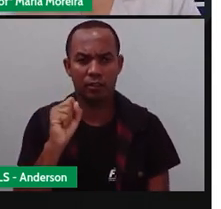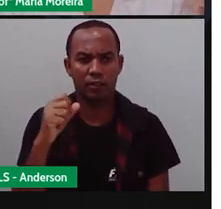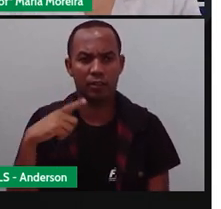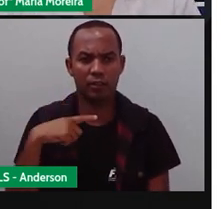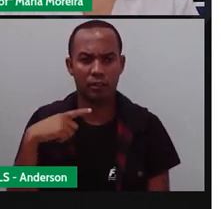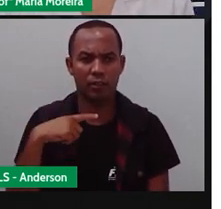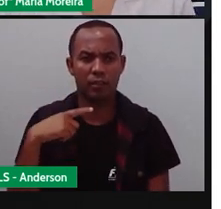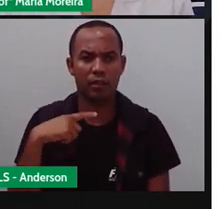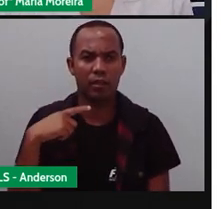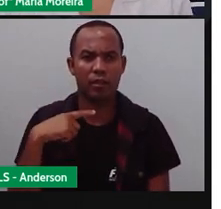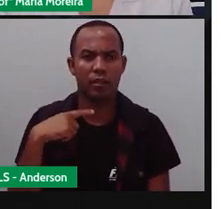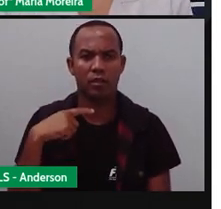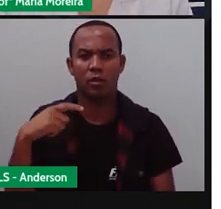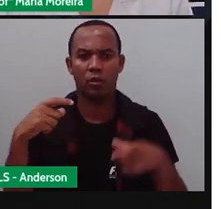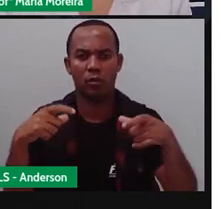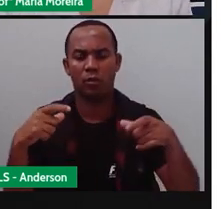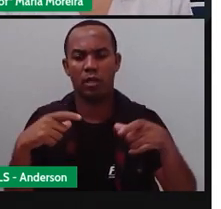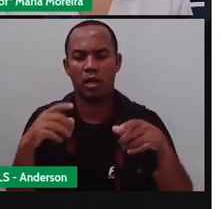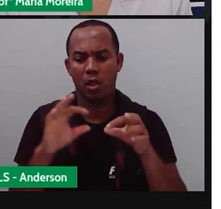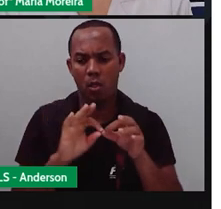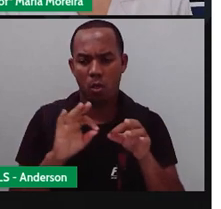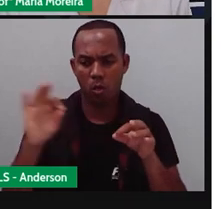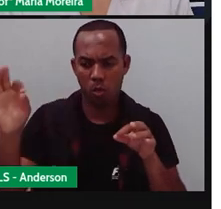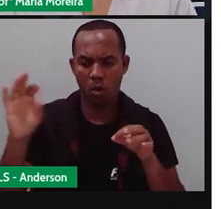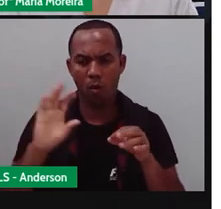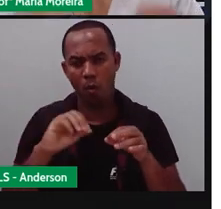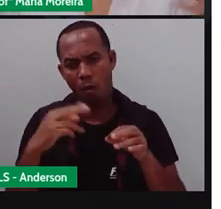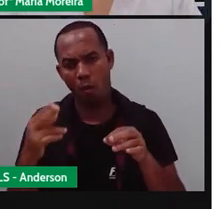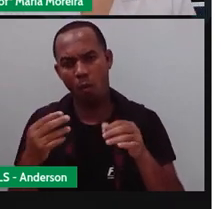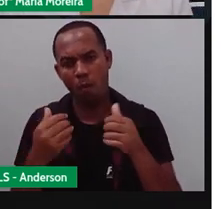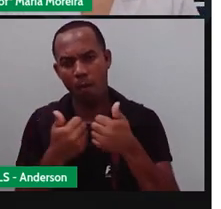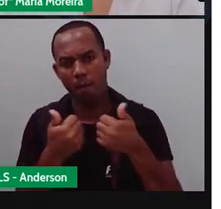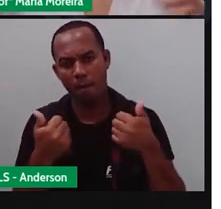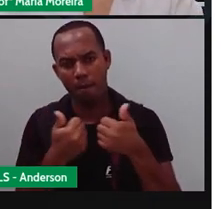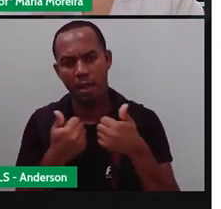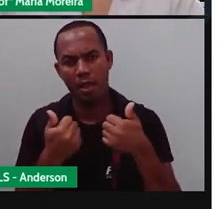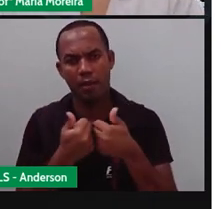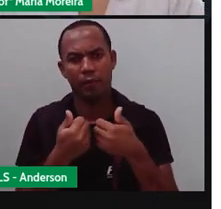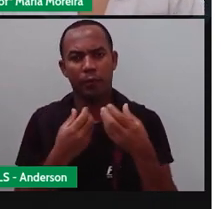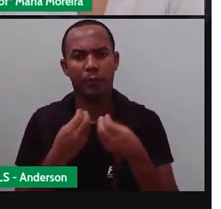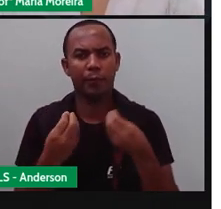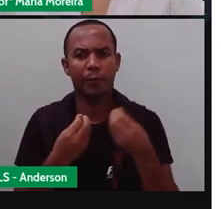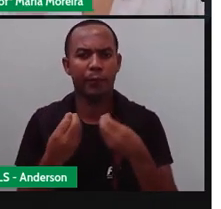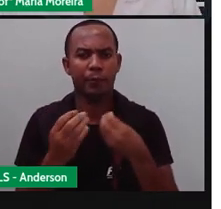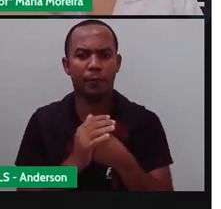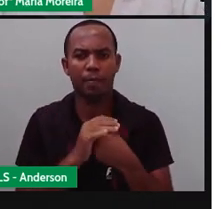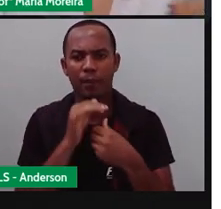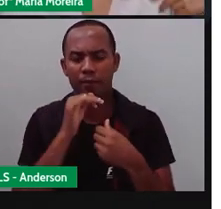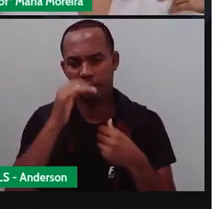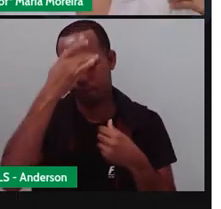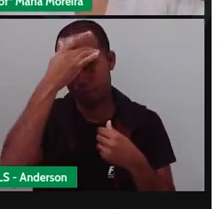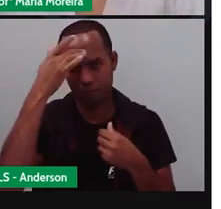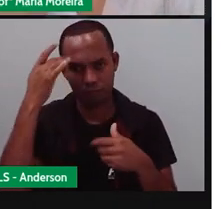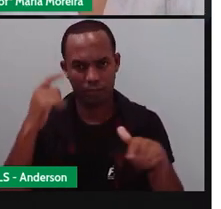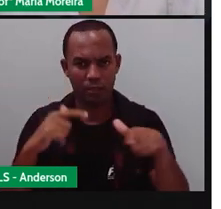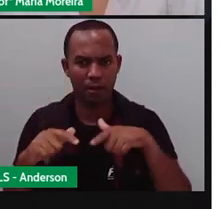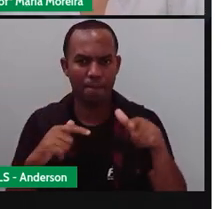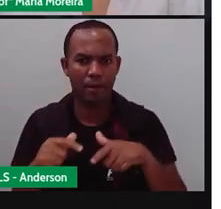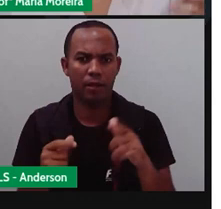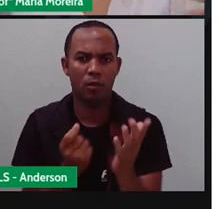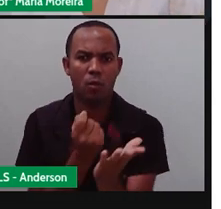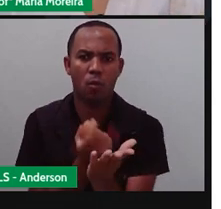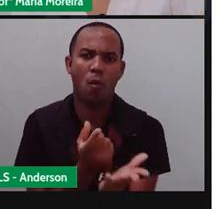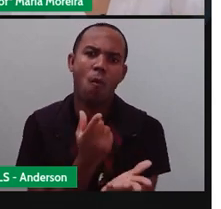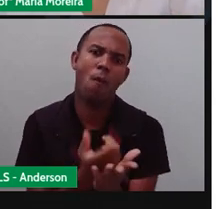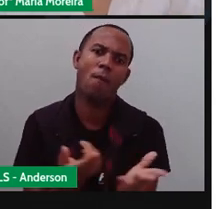ela não é absurdamente distante e que existe esse trânsito de pessoas né para trabalho para a compra do